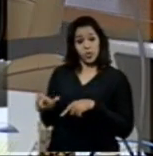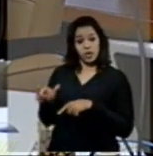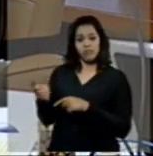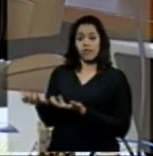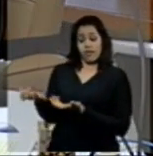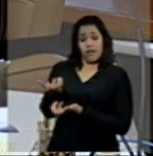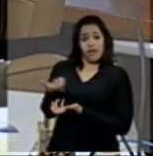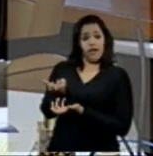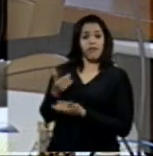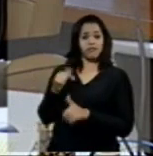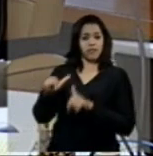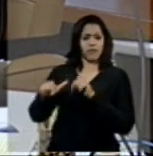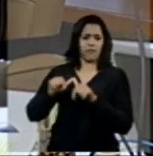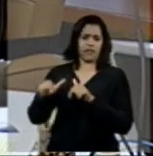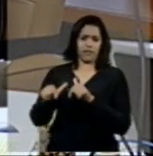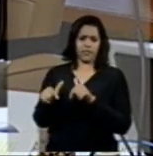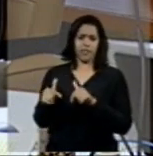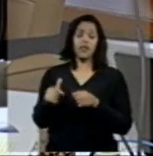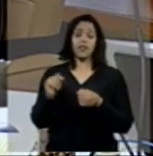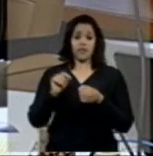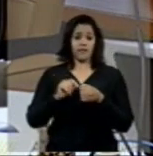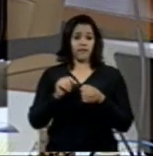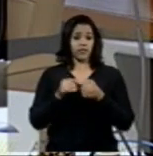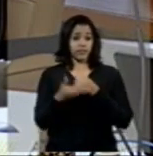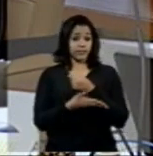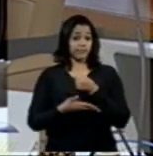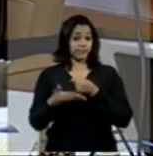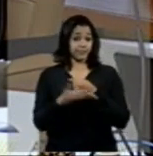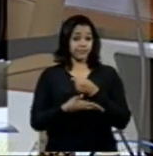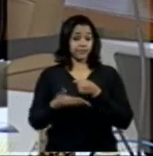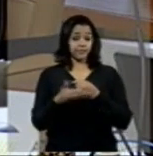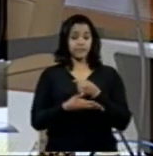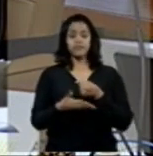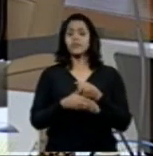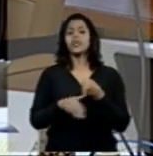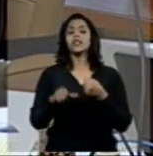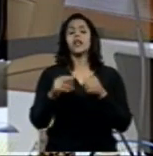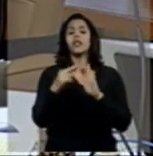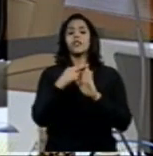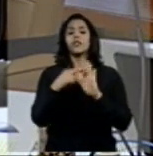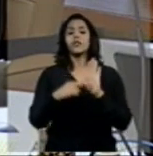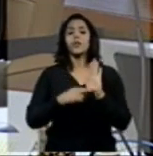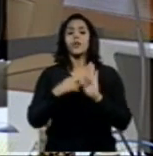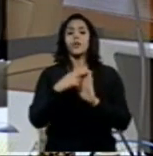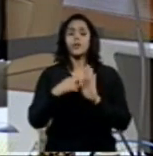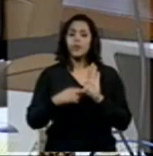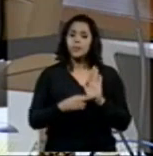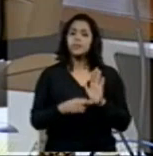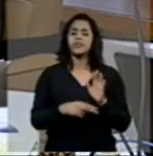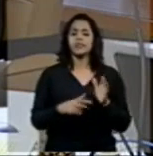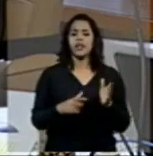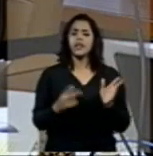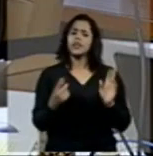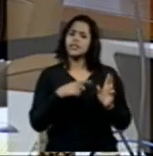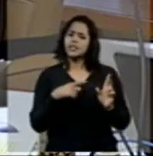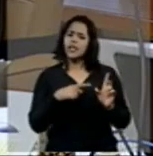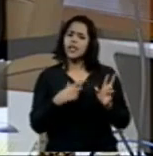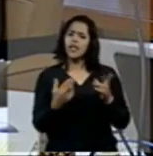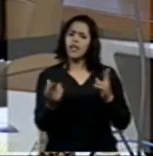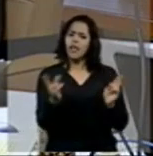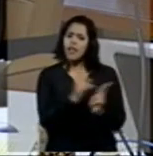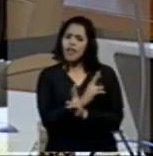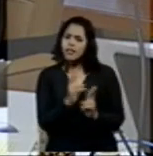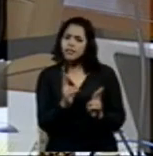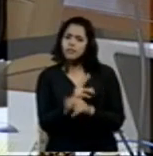de obra e o faz com base na análise do arcabouço normativo a reger as relações de trabalho.